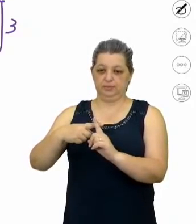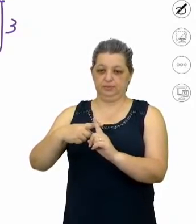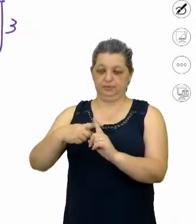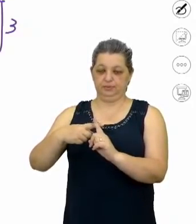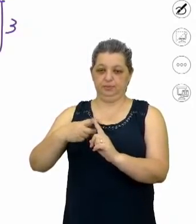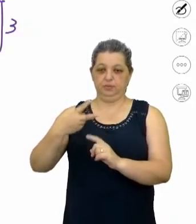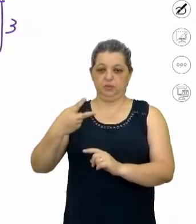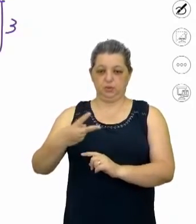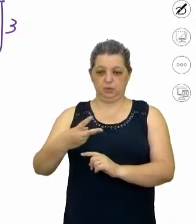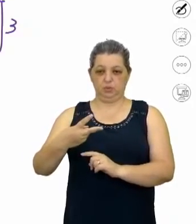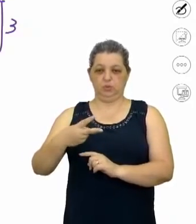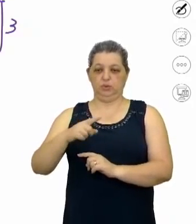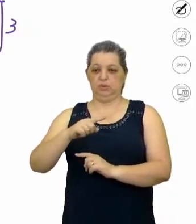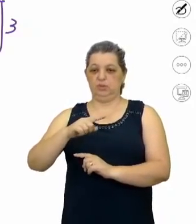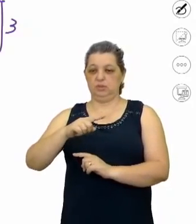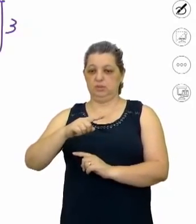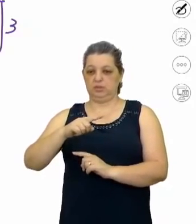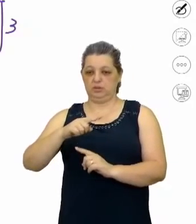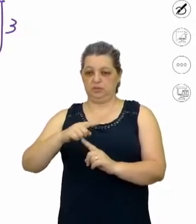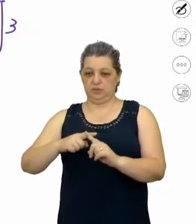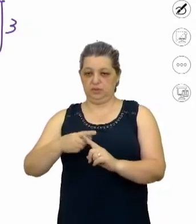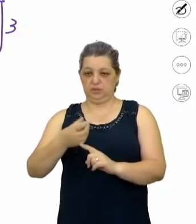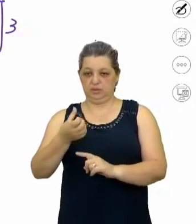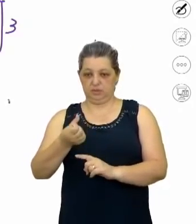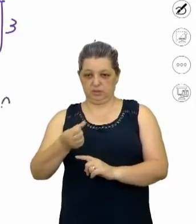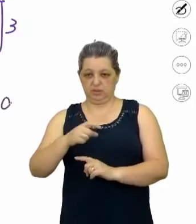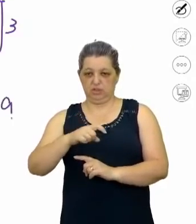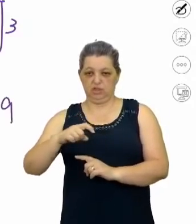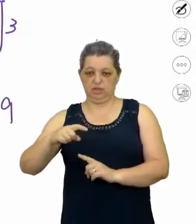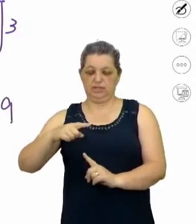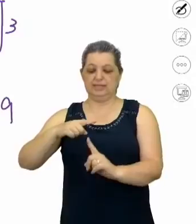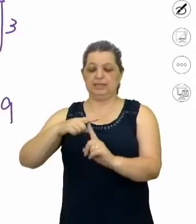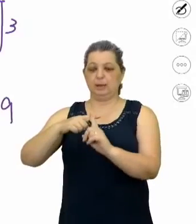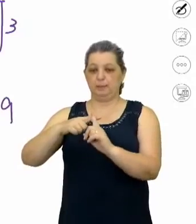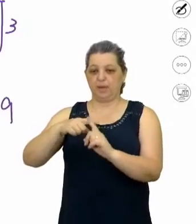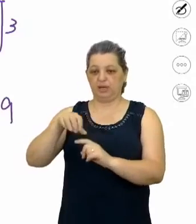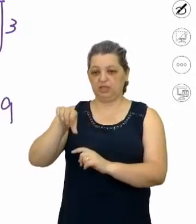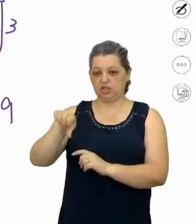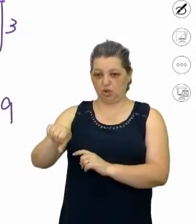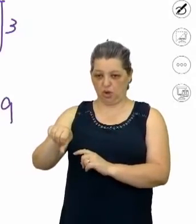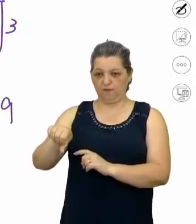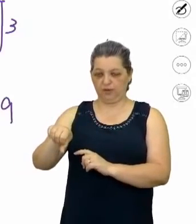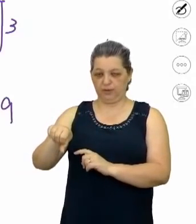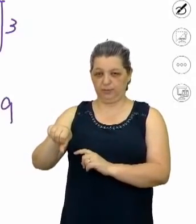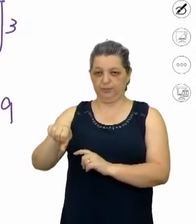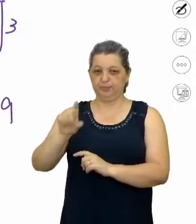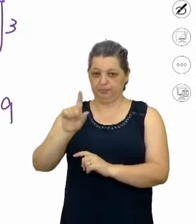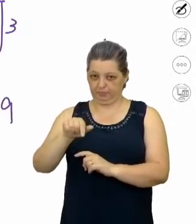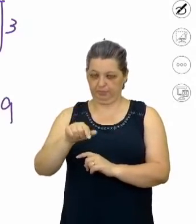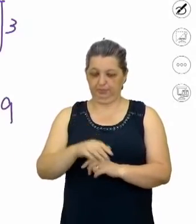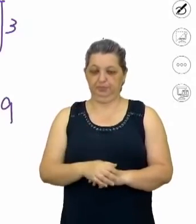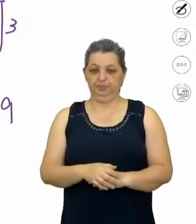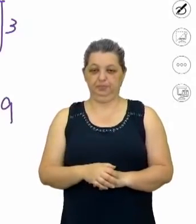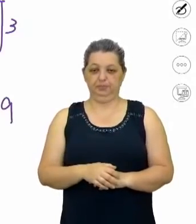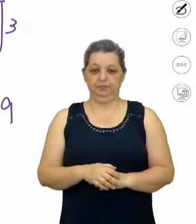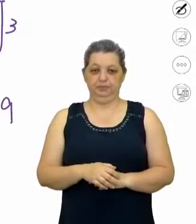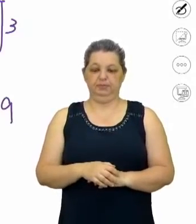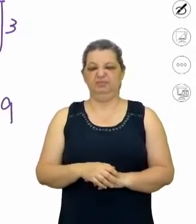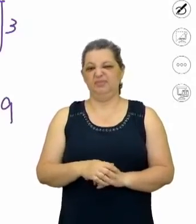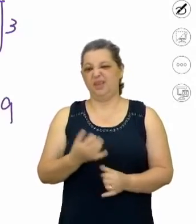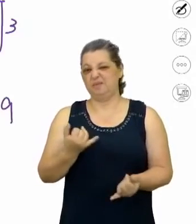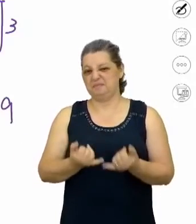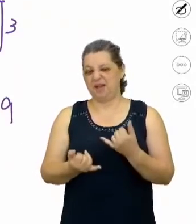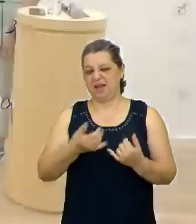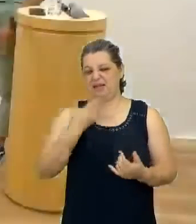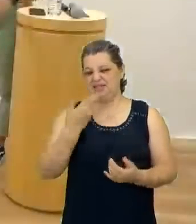vezes o retângulo 2x, mais o 3 vezes 3, que é 9. Tá aí conforme a gente tinha feito. Fazendo assim parece fácil,